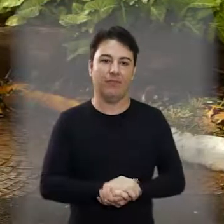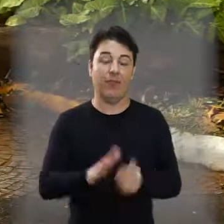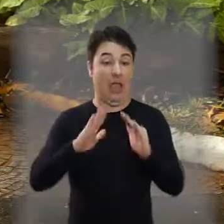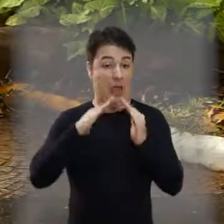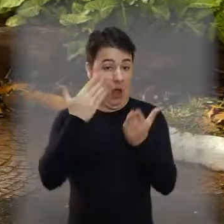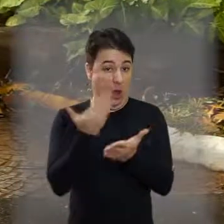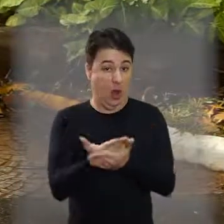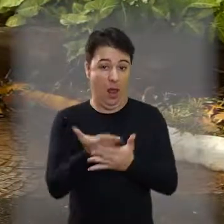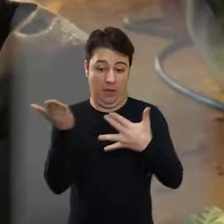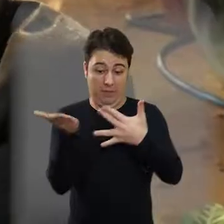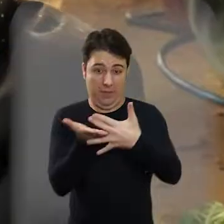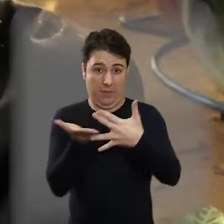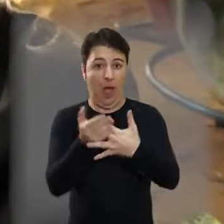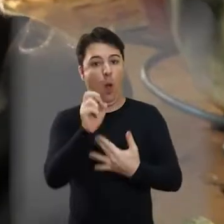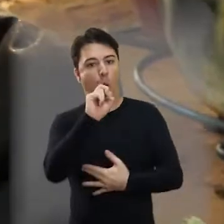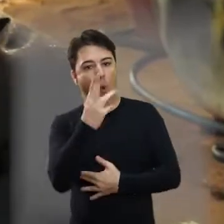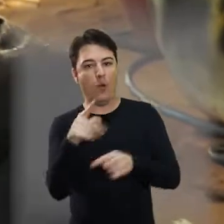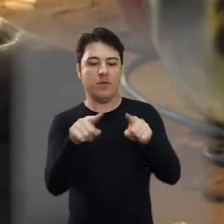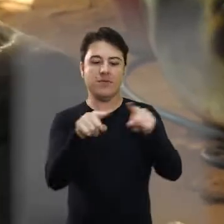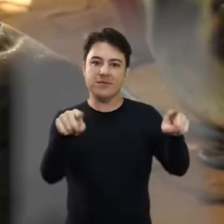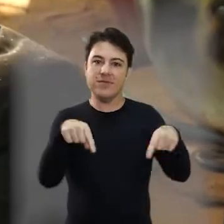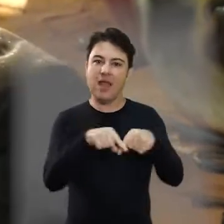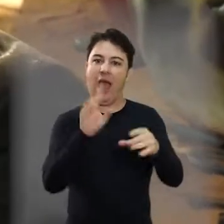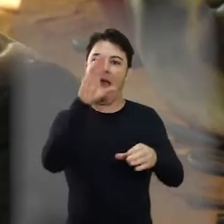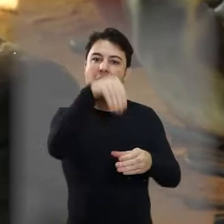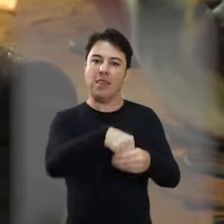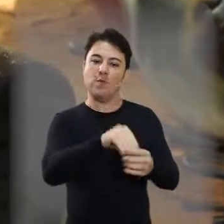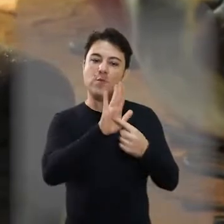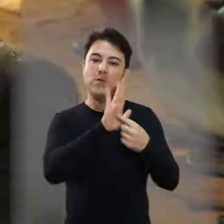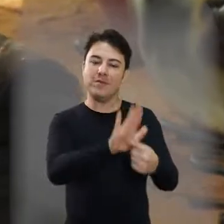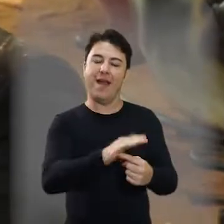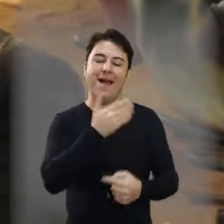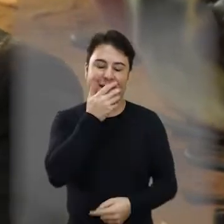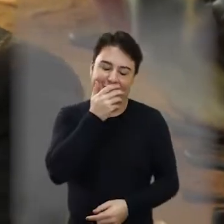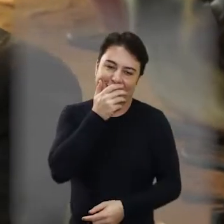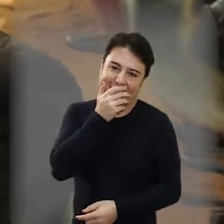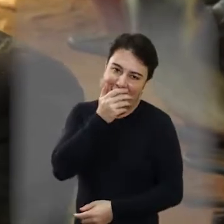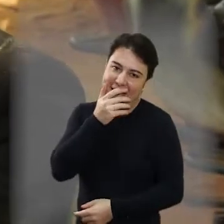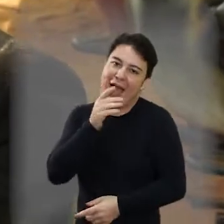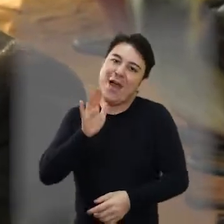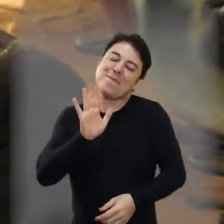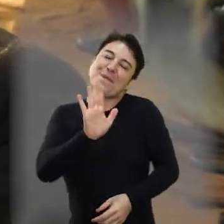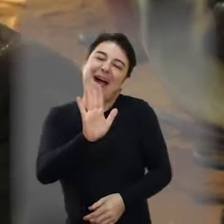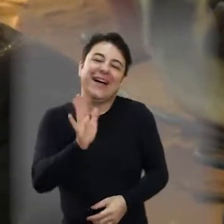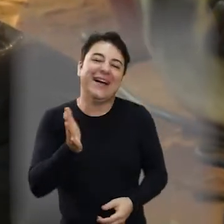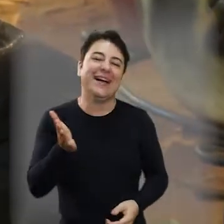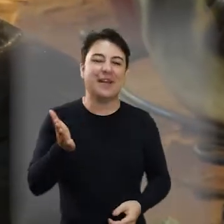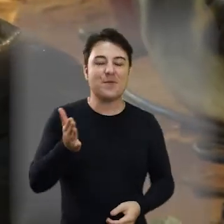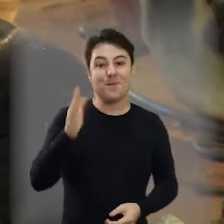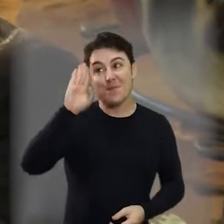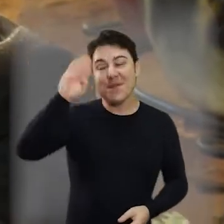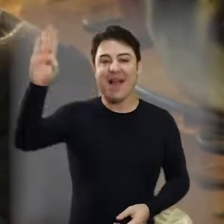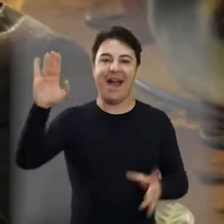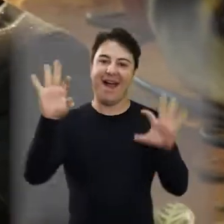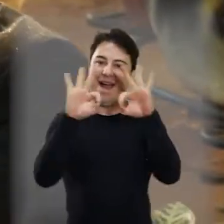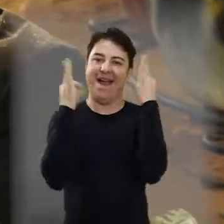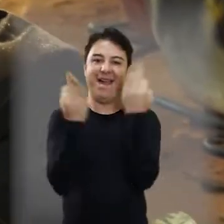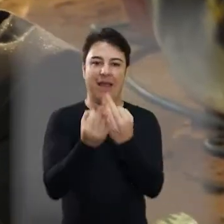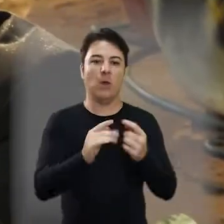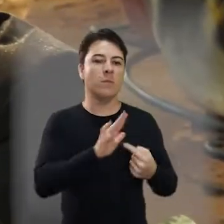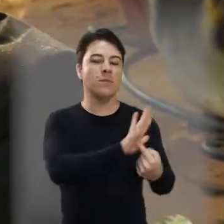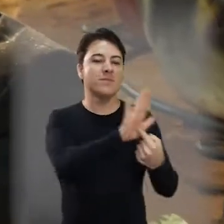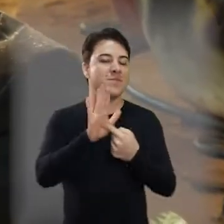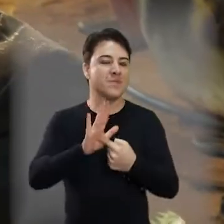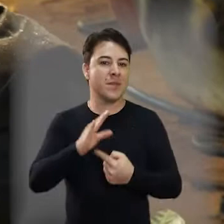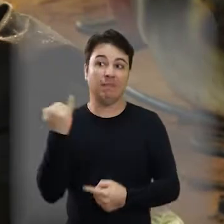minha família. Então, na escola também, eu me apresentava para meus amigos no intervalo, ou às vezes durante as aulas também,